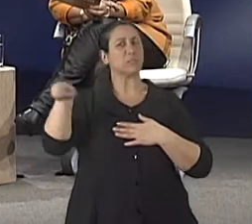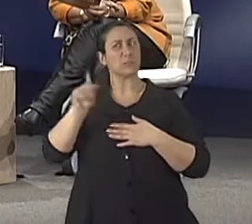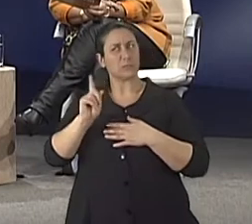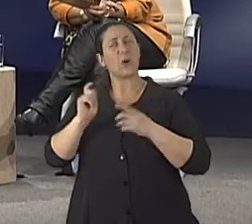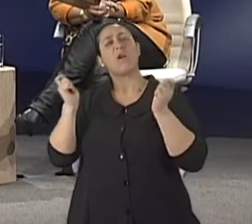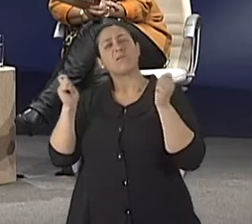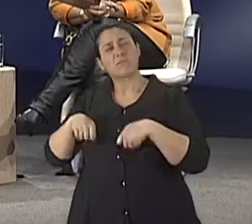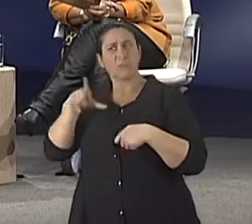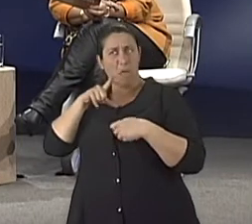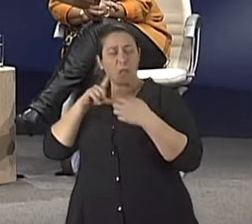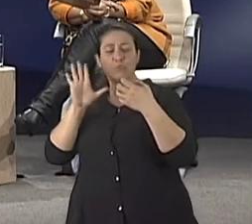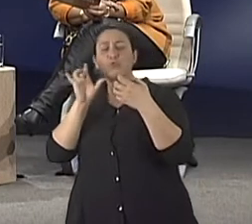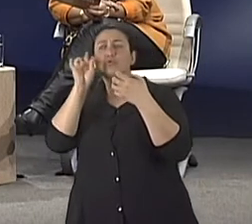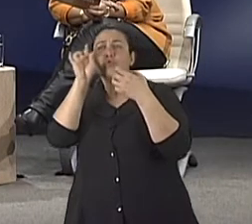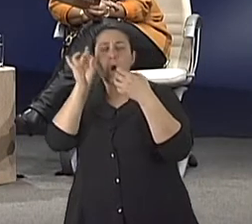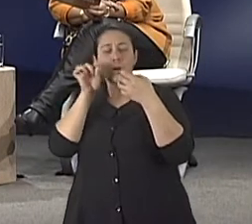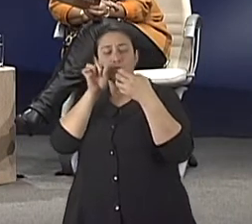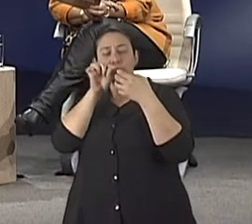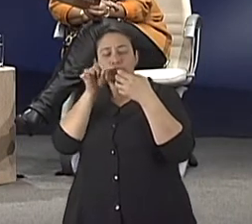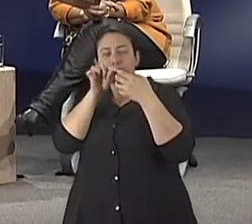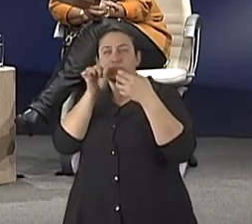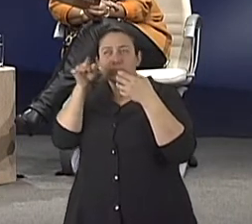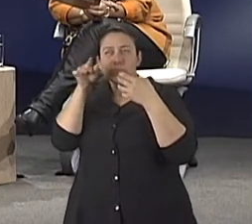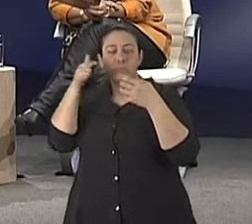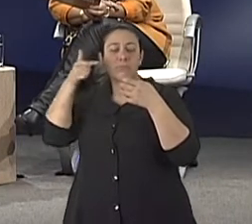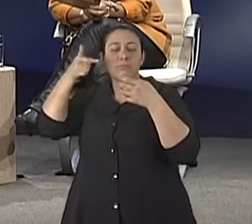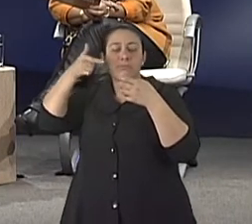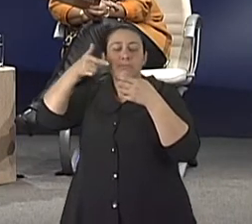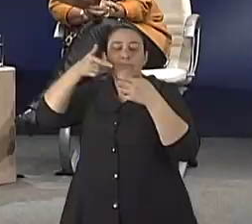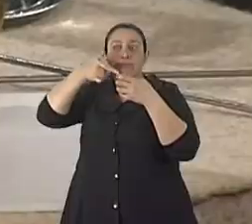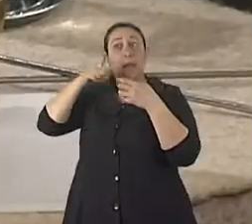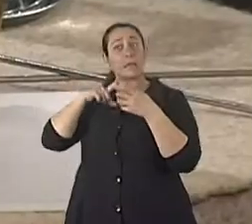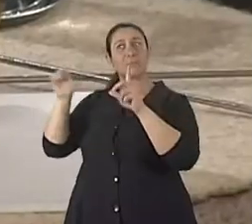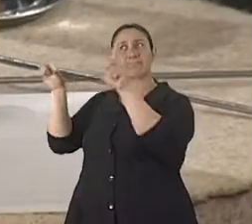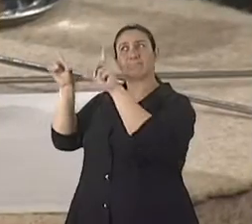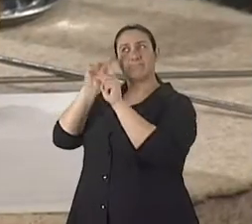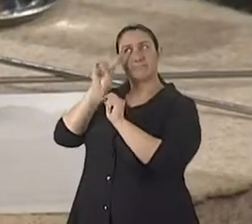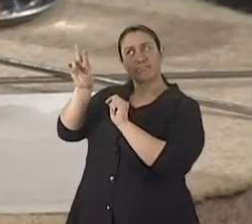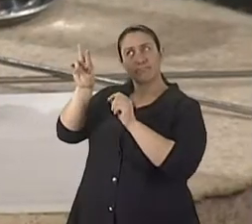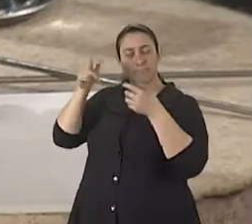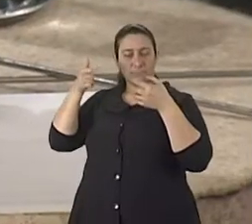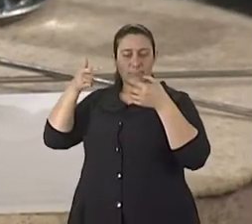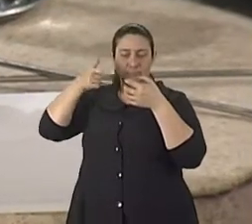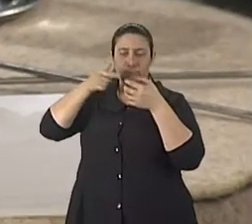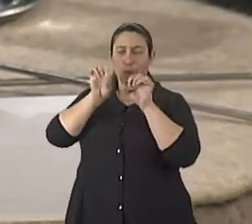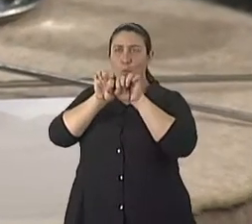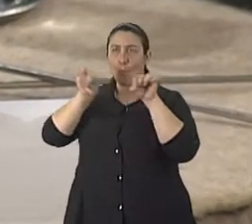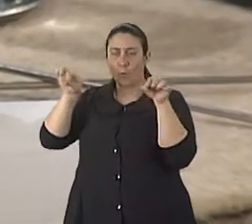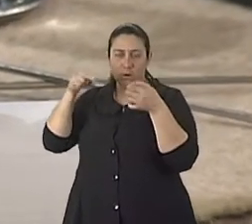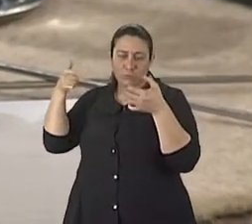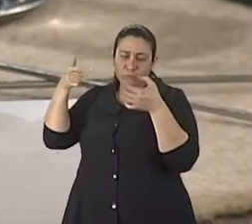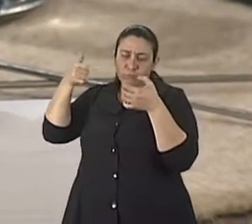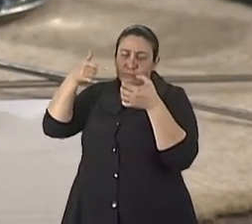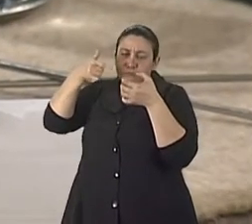procedimentos percutâneo onde que você introduz às vezes uma cânula e você atinge determinados locais ou a conhecer em detalhe o